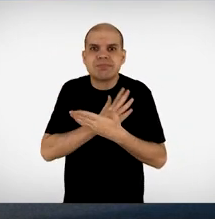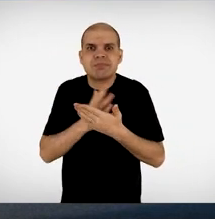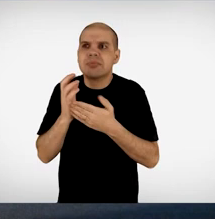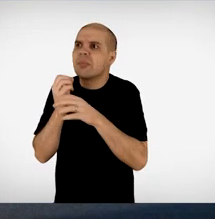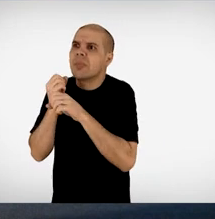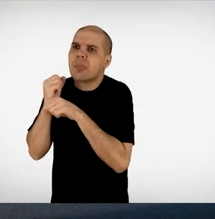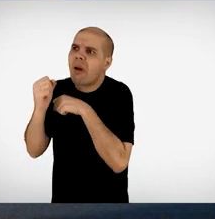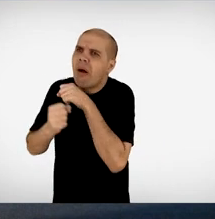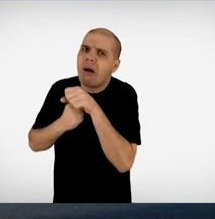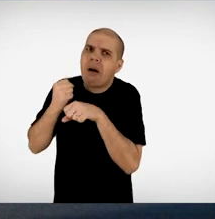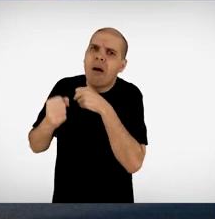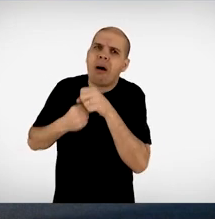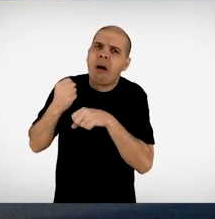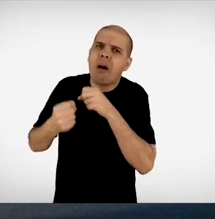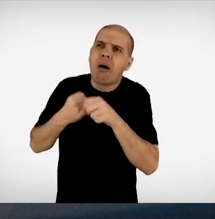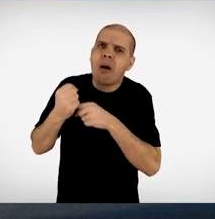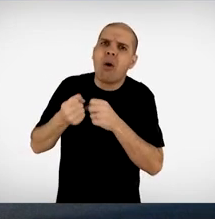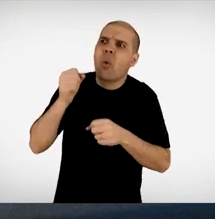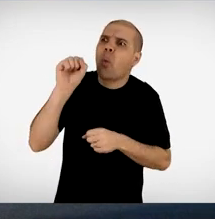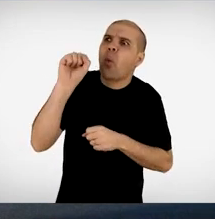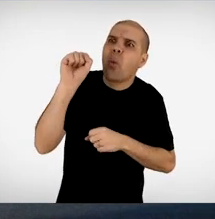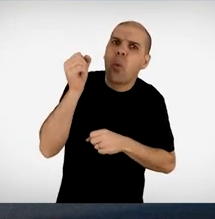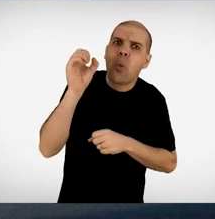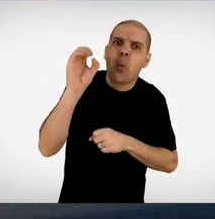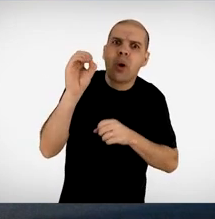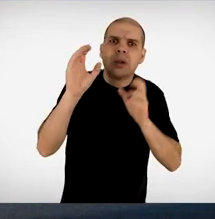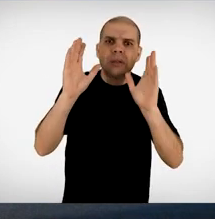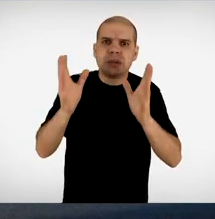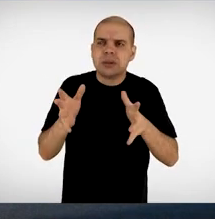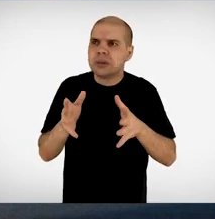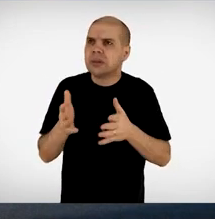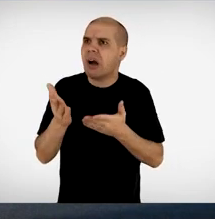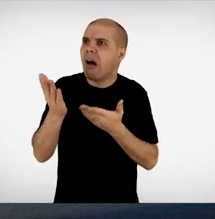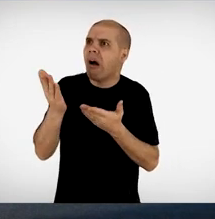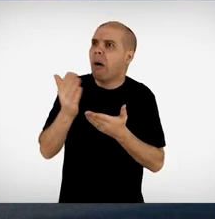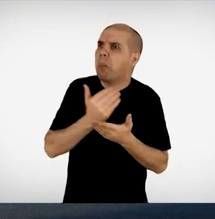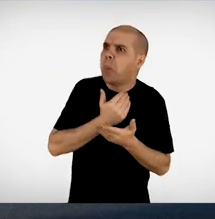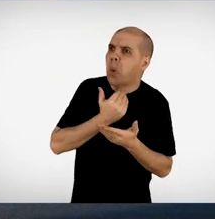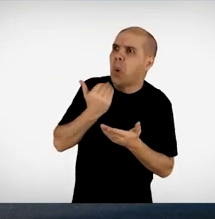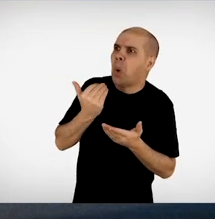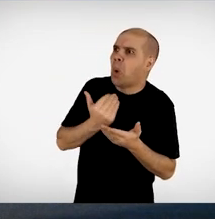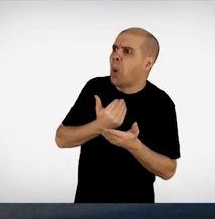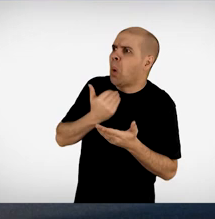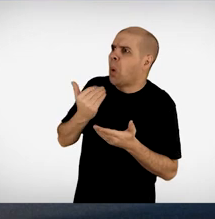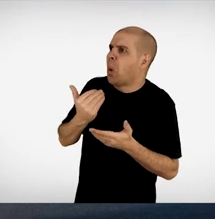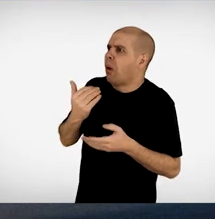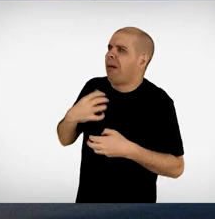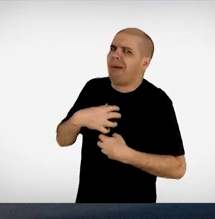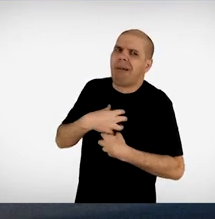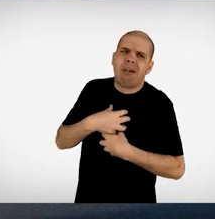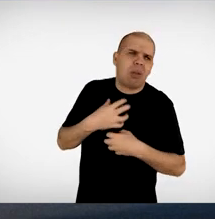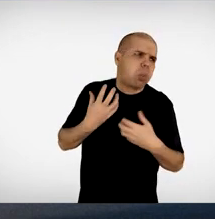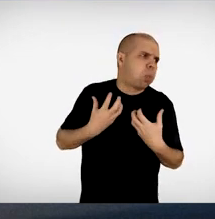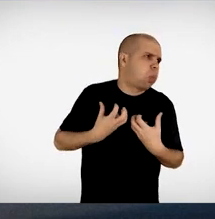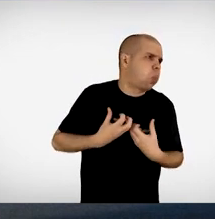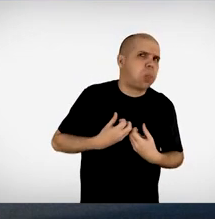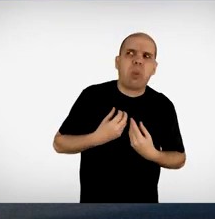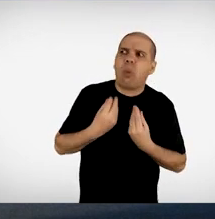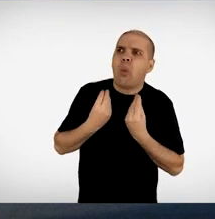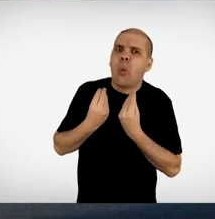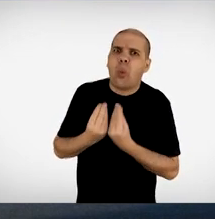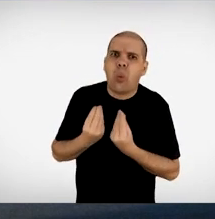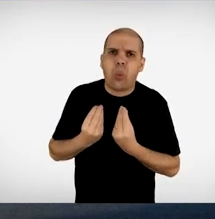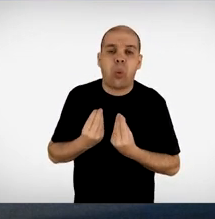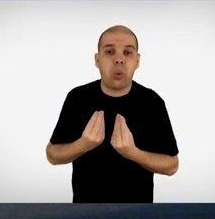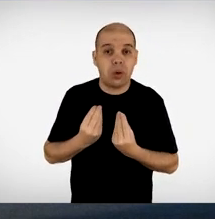com 80 anos, elas ficam muito... Acho muito estranho que as pessoas morram, né? Então, ali não. Acho que ali começa uma